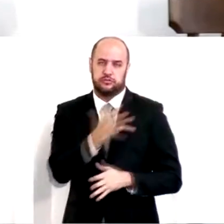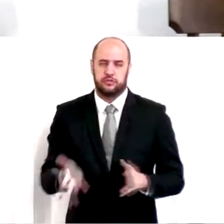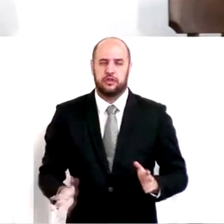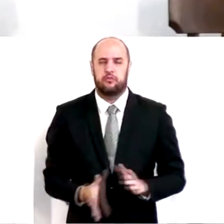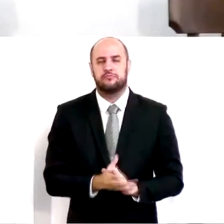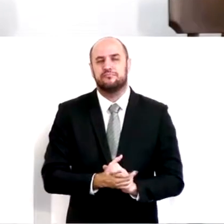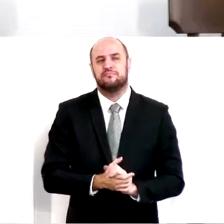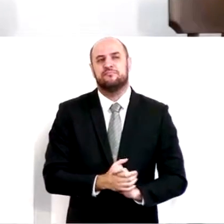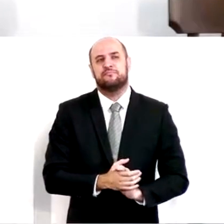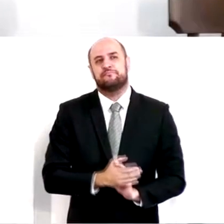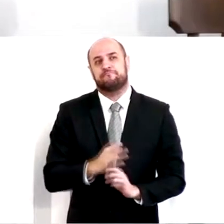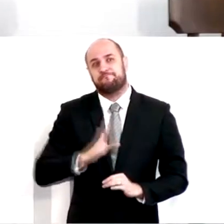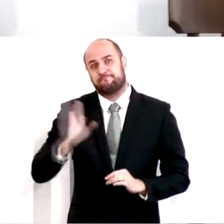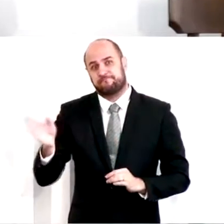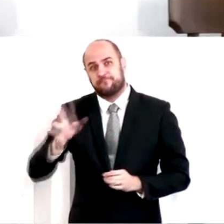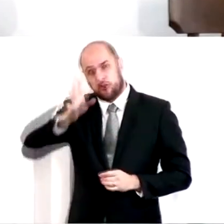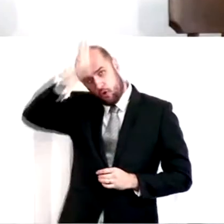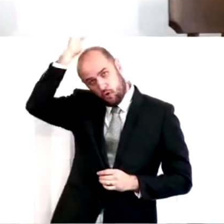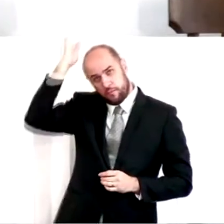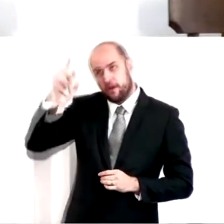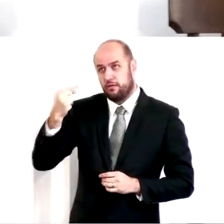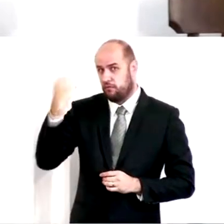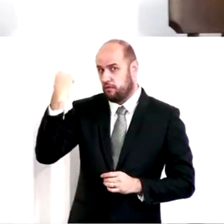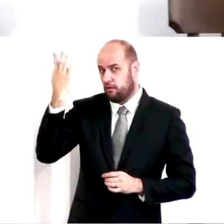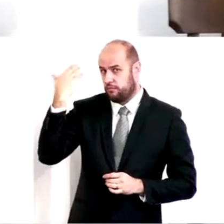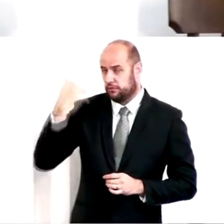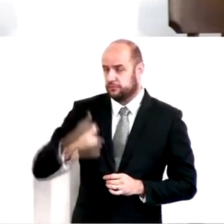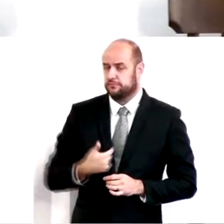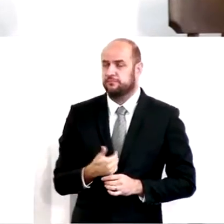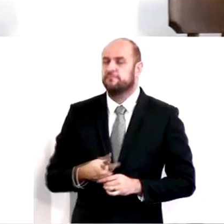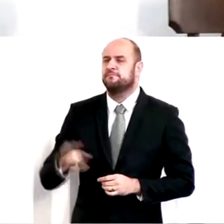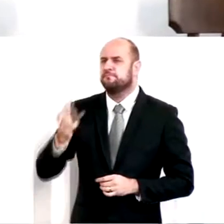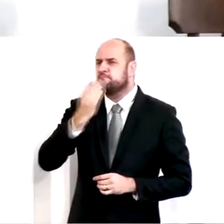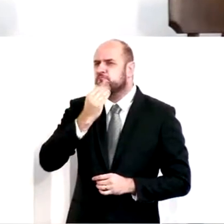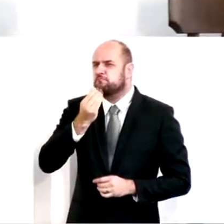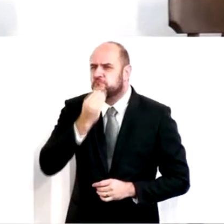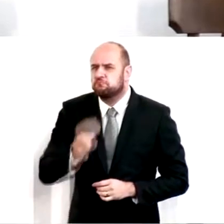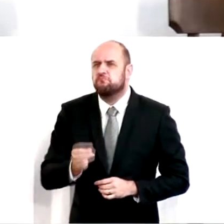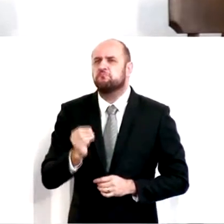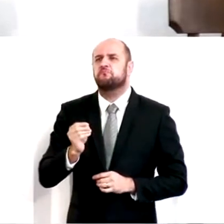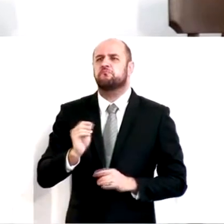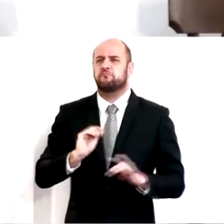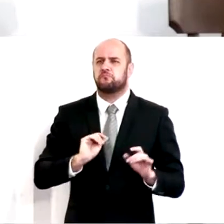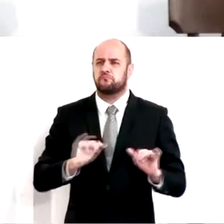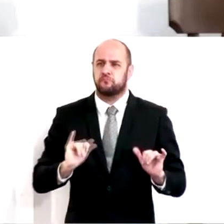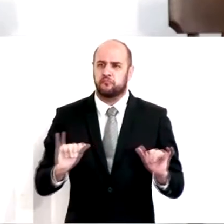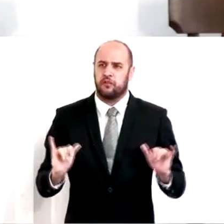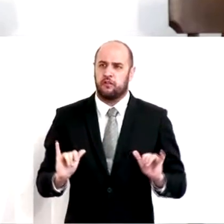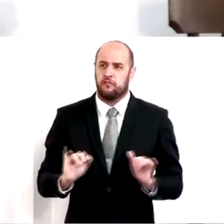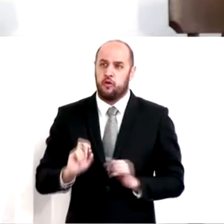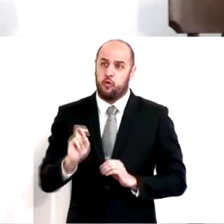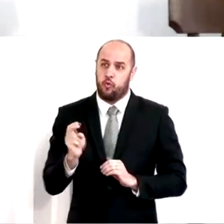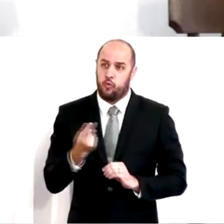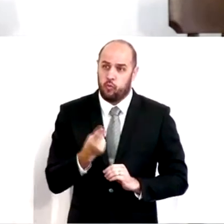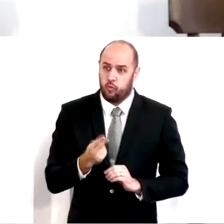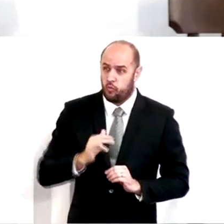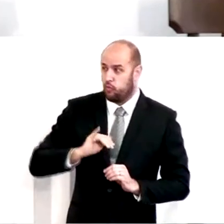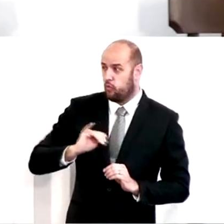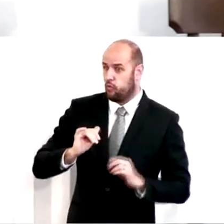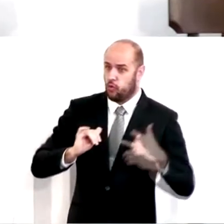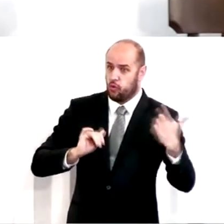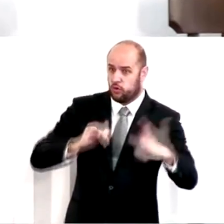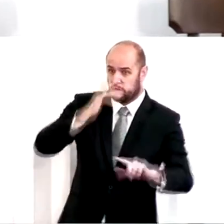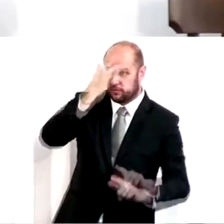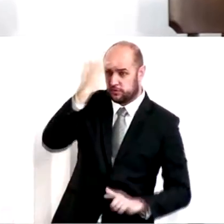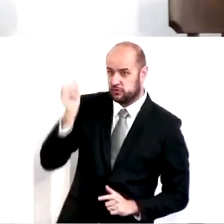das bases do Império Romano, e ele promovia, ou era promovido para ele,